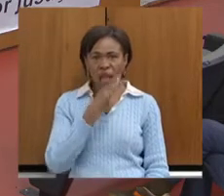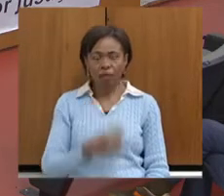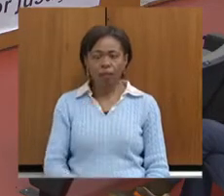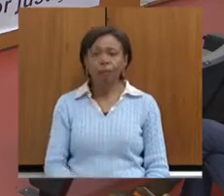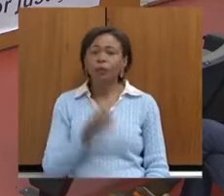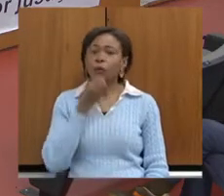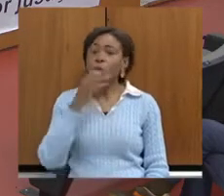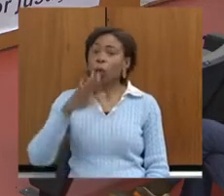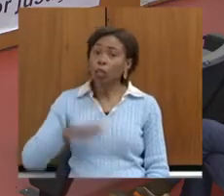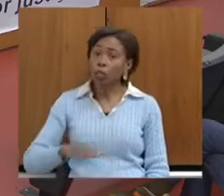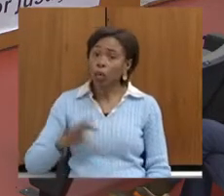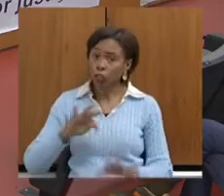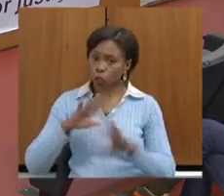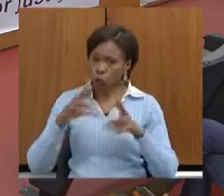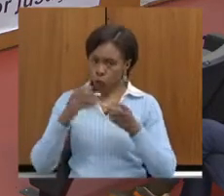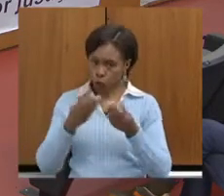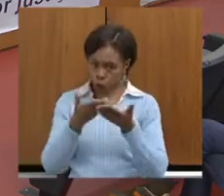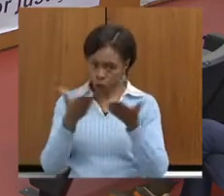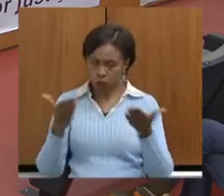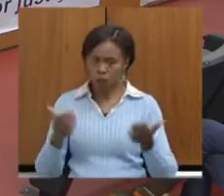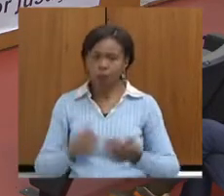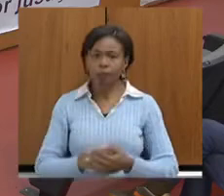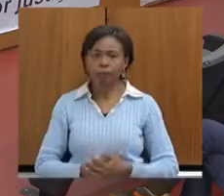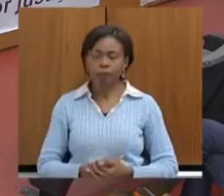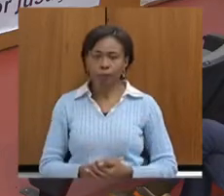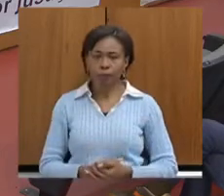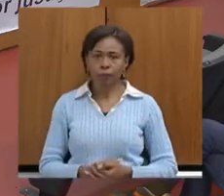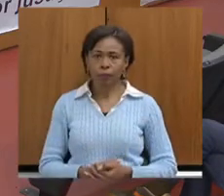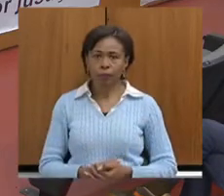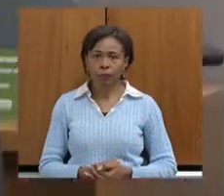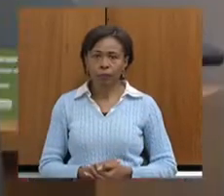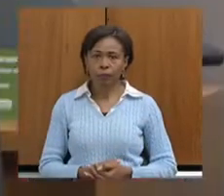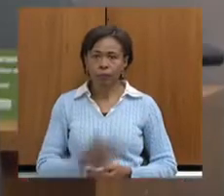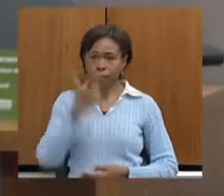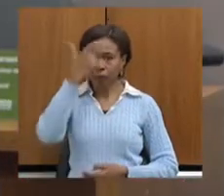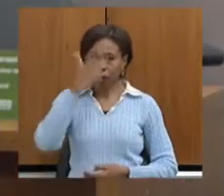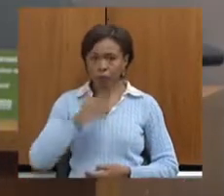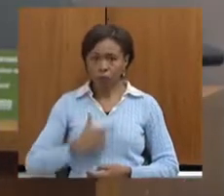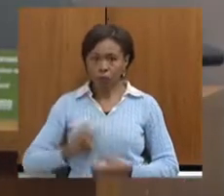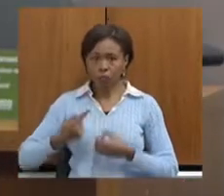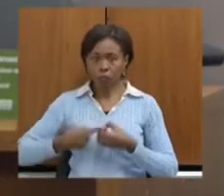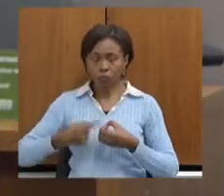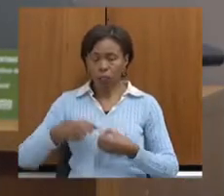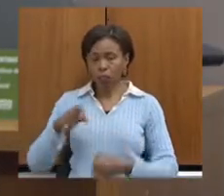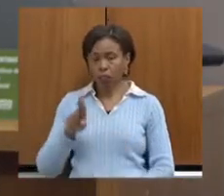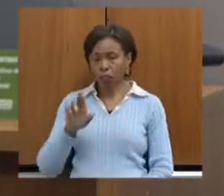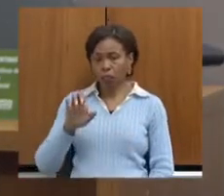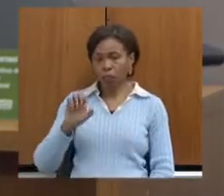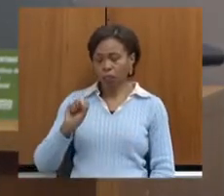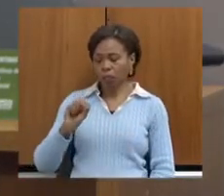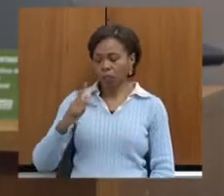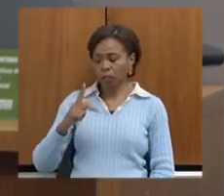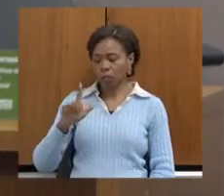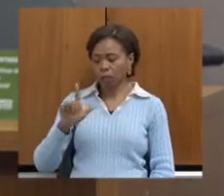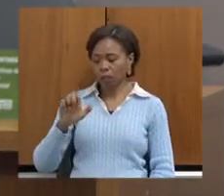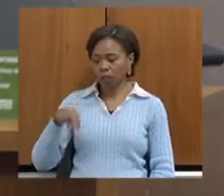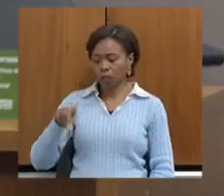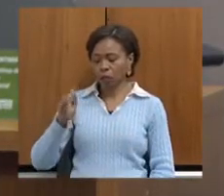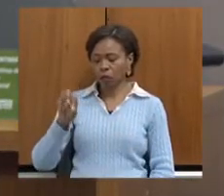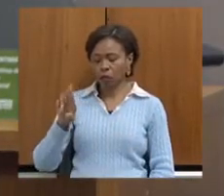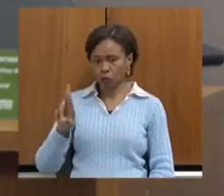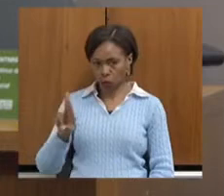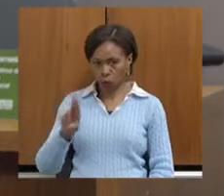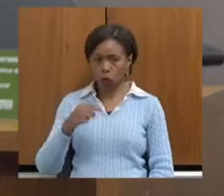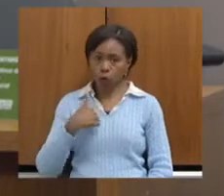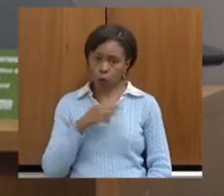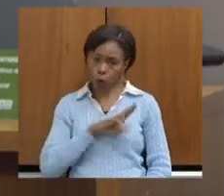Oi boa tarde a todos e todas eu sou da cidade de Resplendor hoje sua juntos Henrique e faz parte da